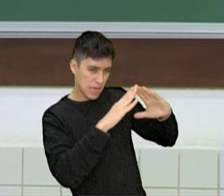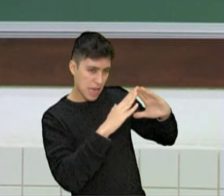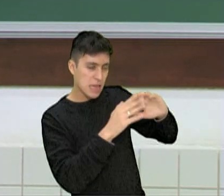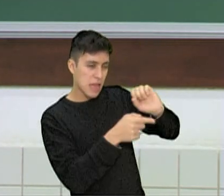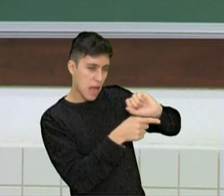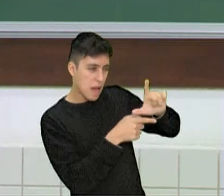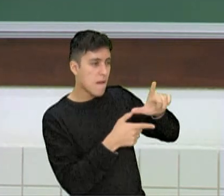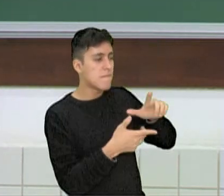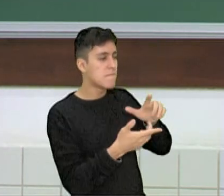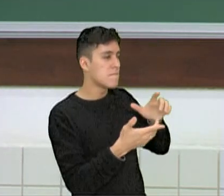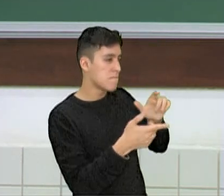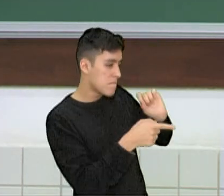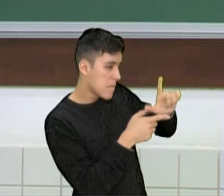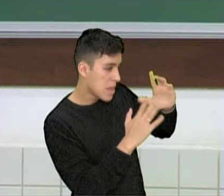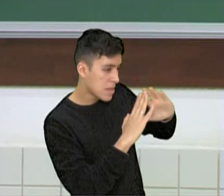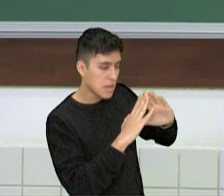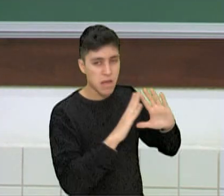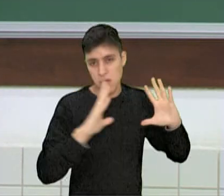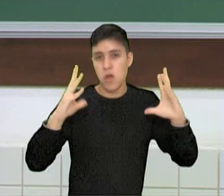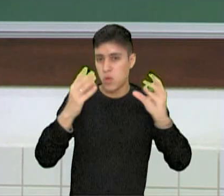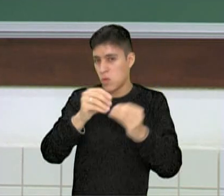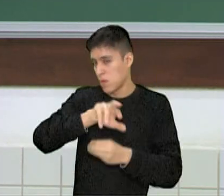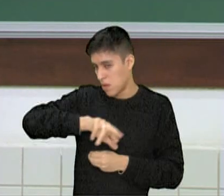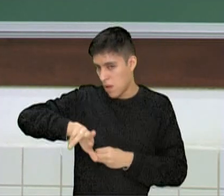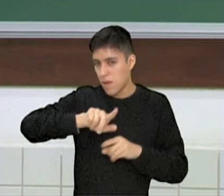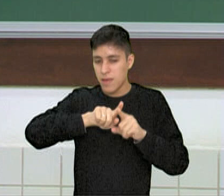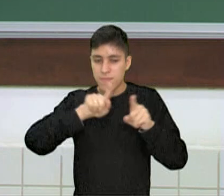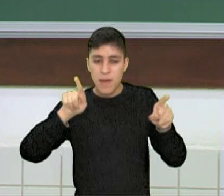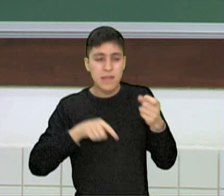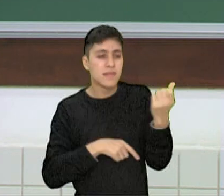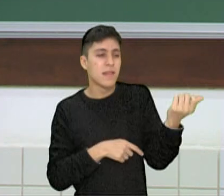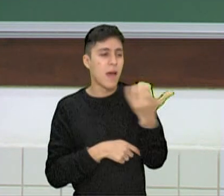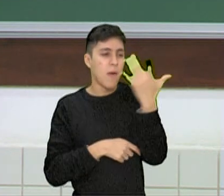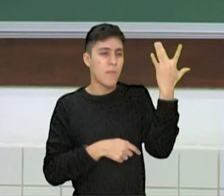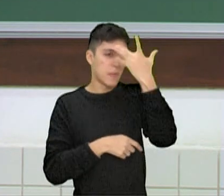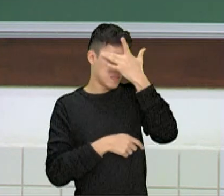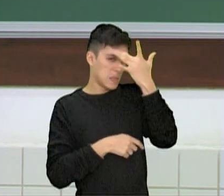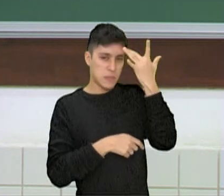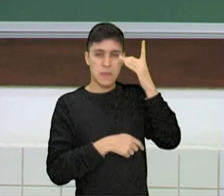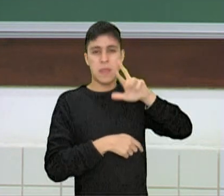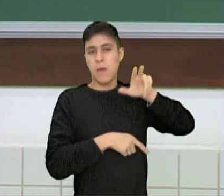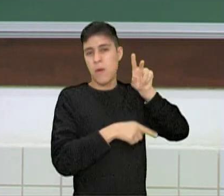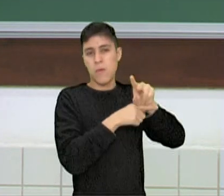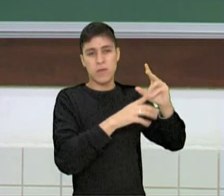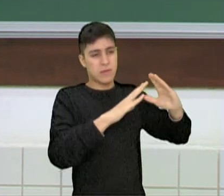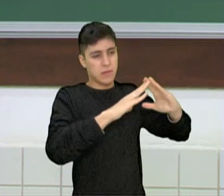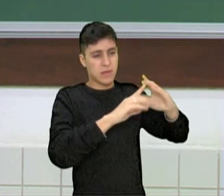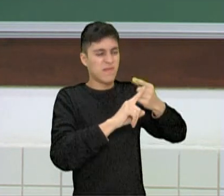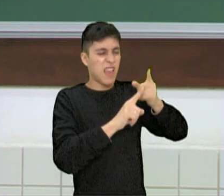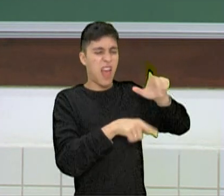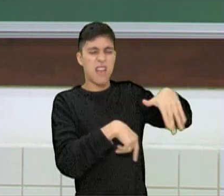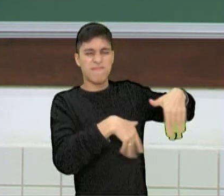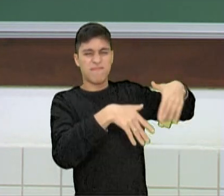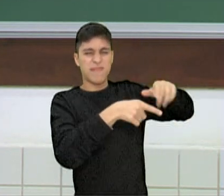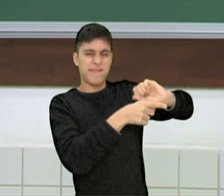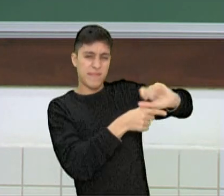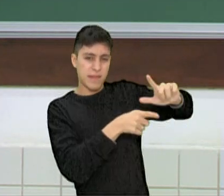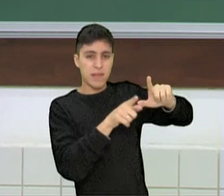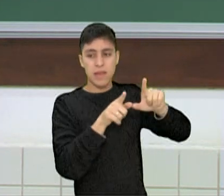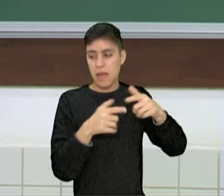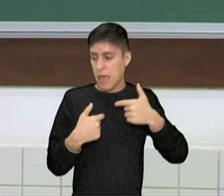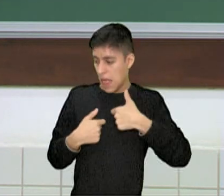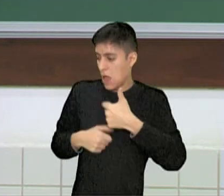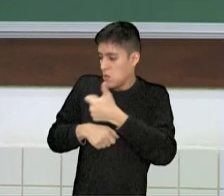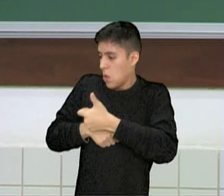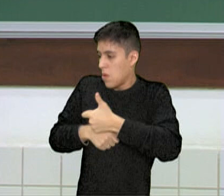sabe que muitas vezes, nem todas as pessoas, mas há pessoas que não cuidam muito bem de uma casa quando é alugada, assim como o dono cuida,